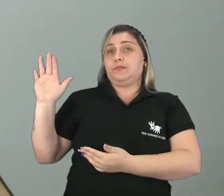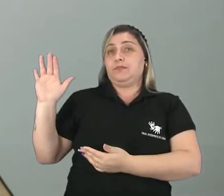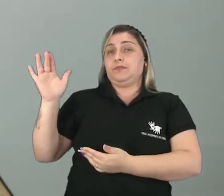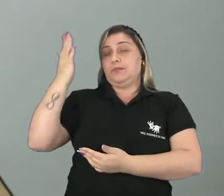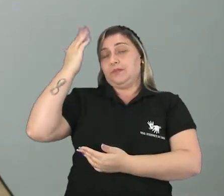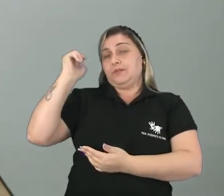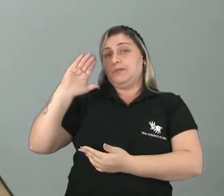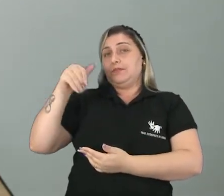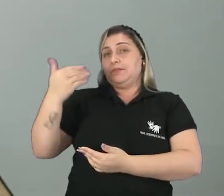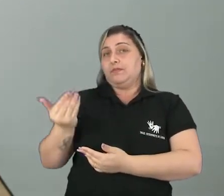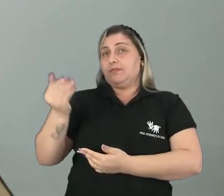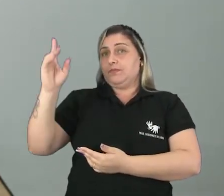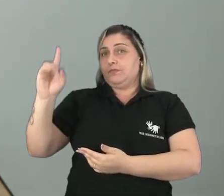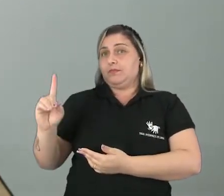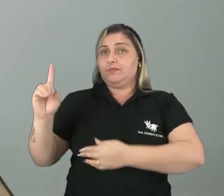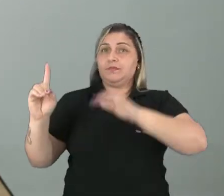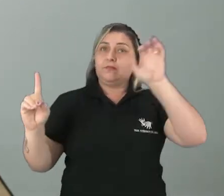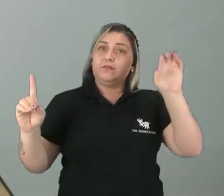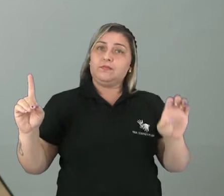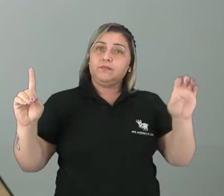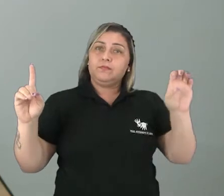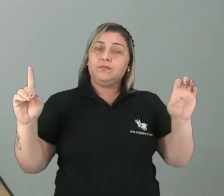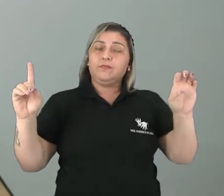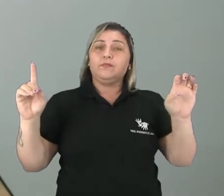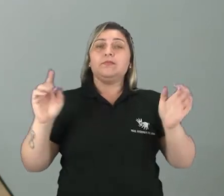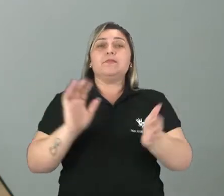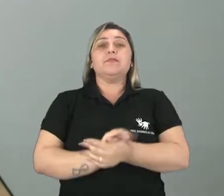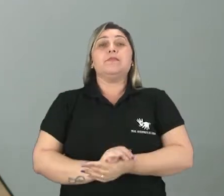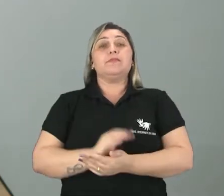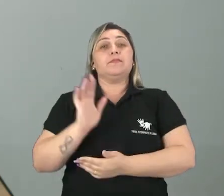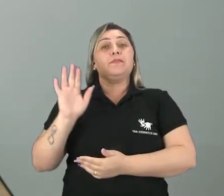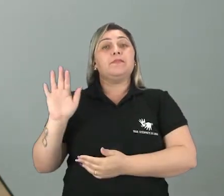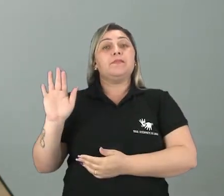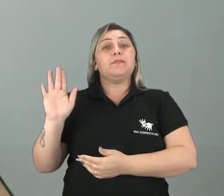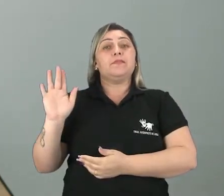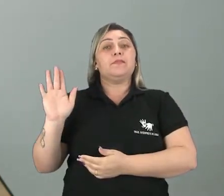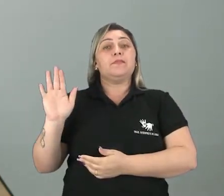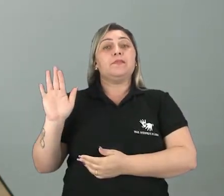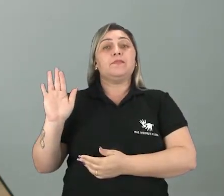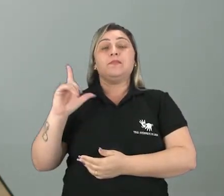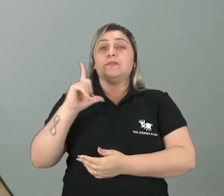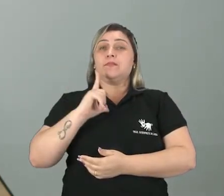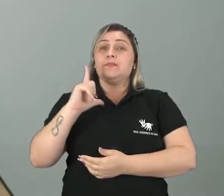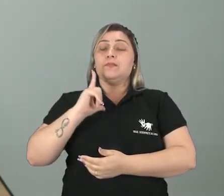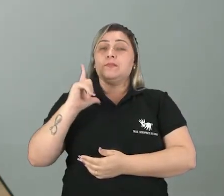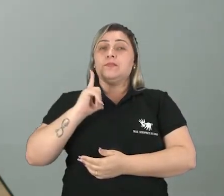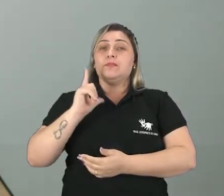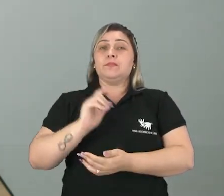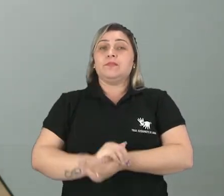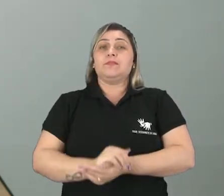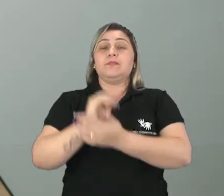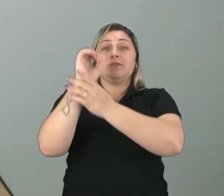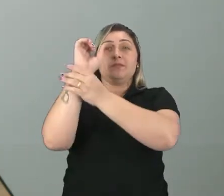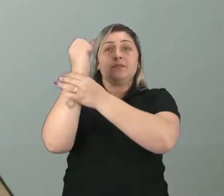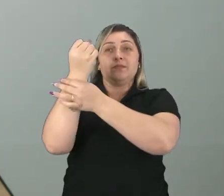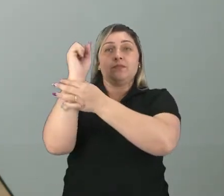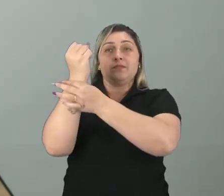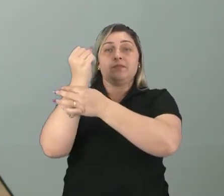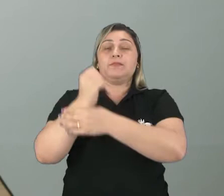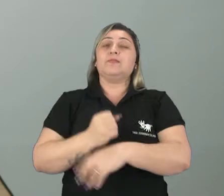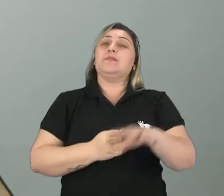para saber qual a mão direita e qual a mão esquerda na minha mão direita eu tenho uma